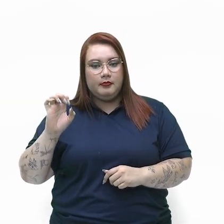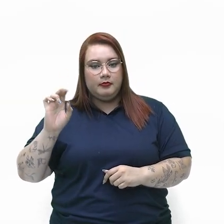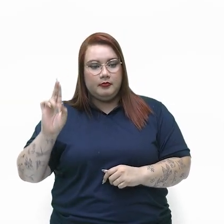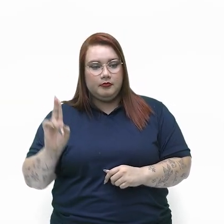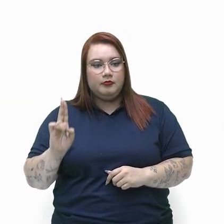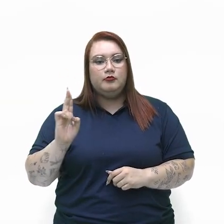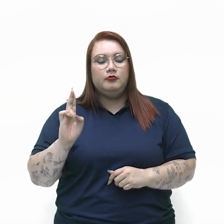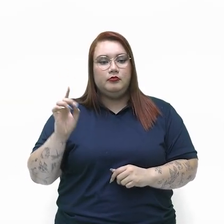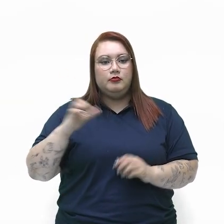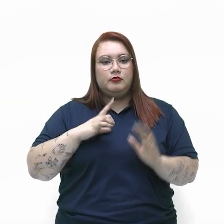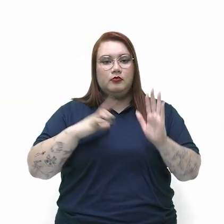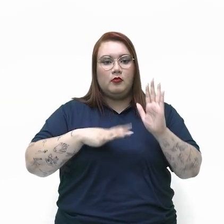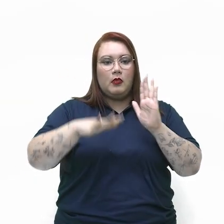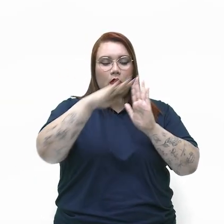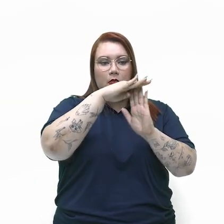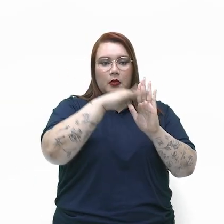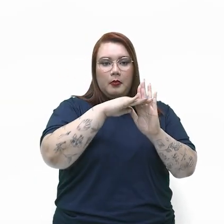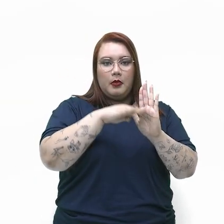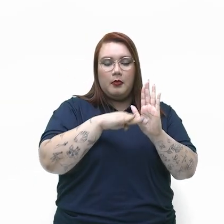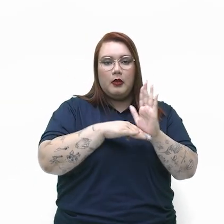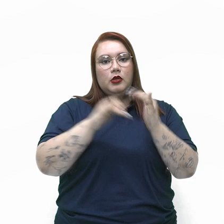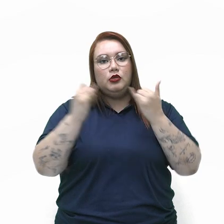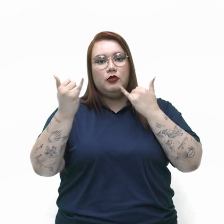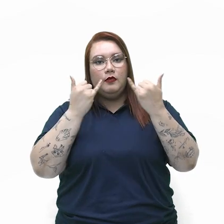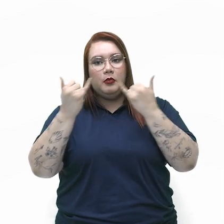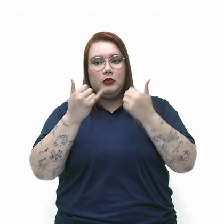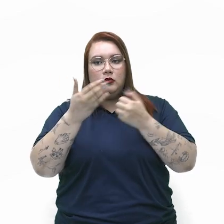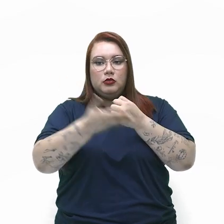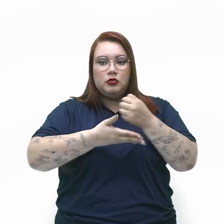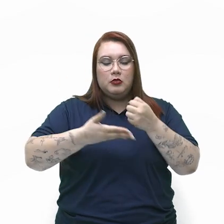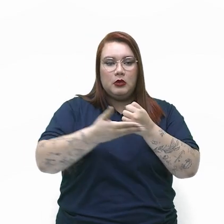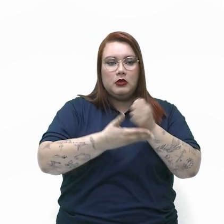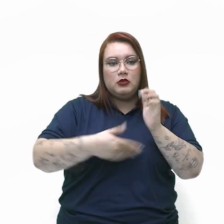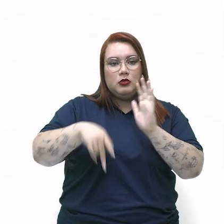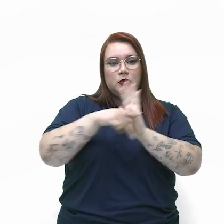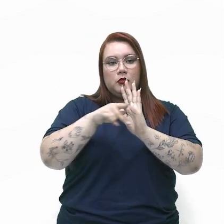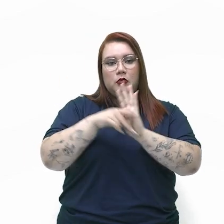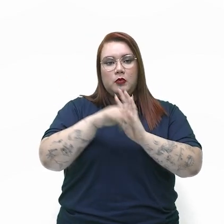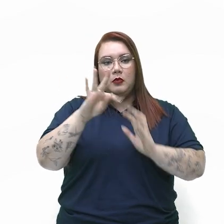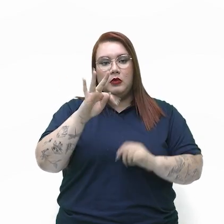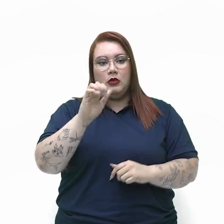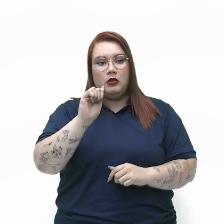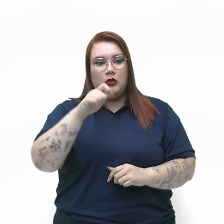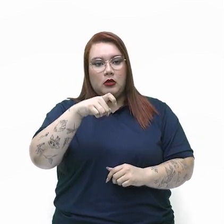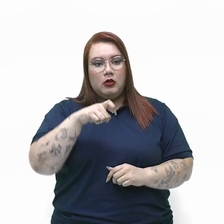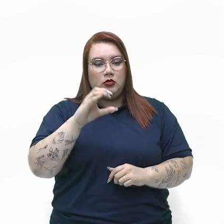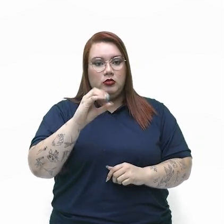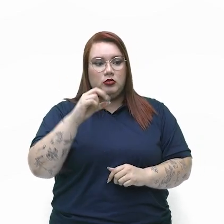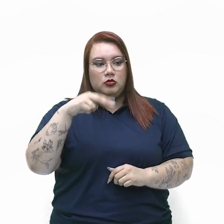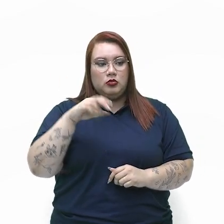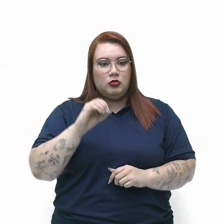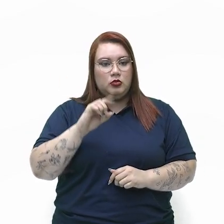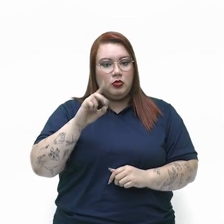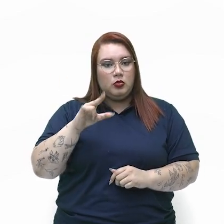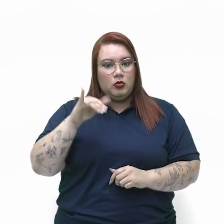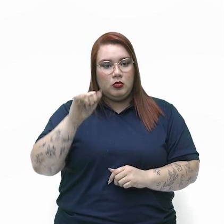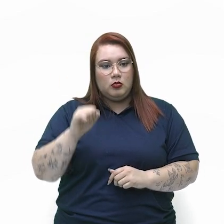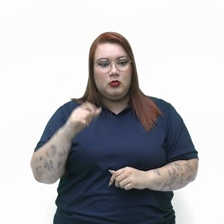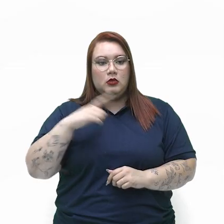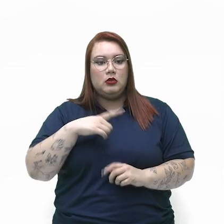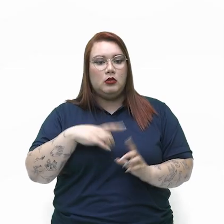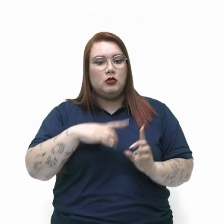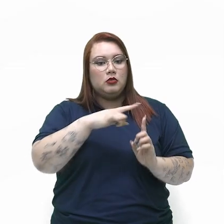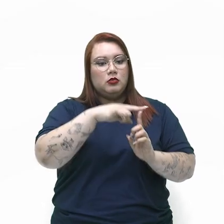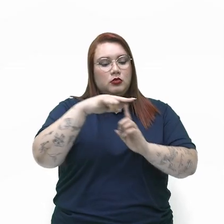classificação de categorias taxonômicas básicas, e aí Linneu estabeleceu um sistema hierárquico de